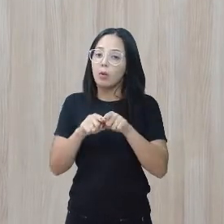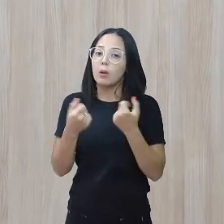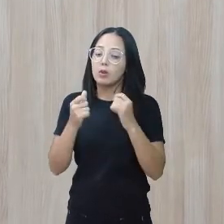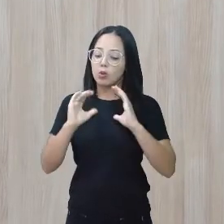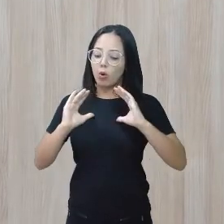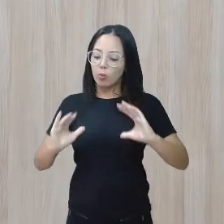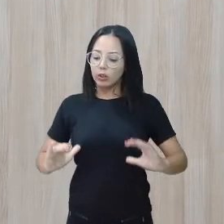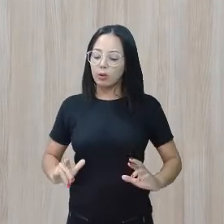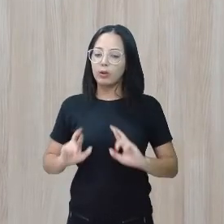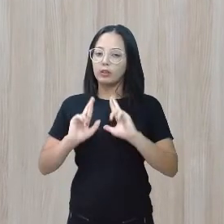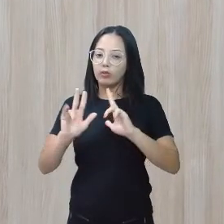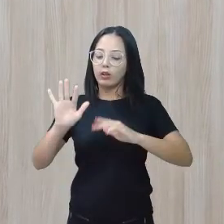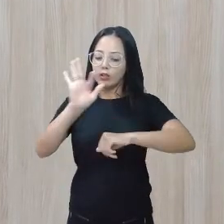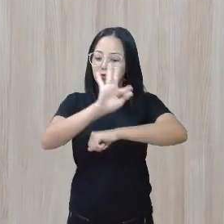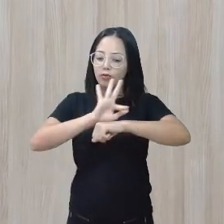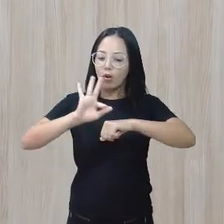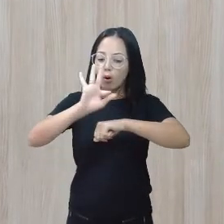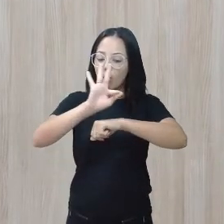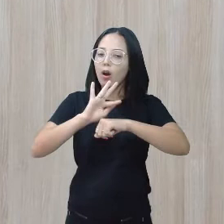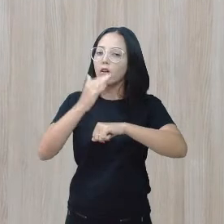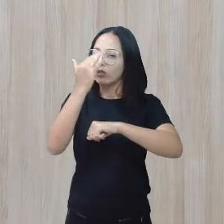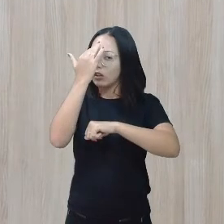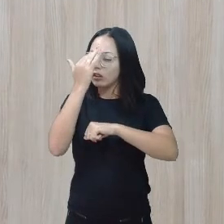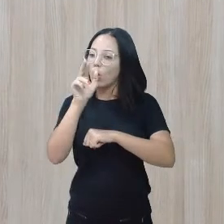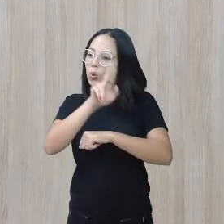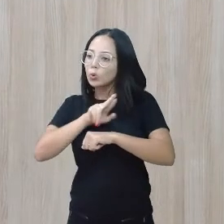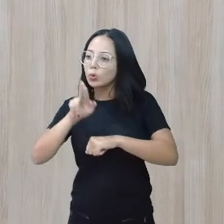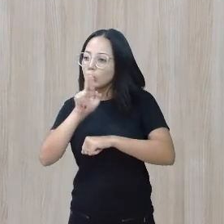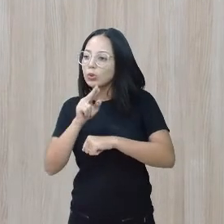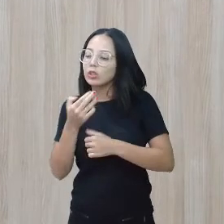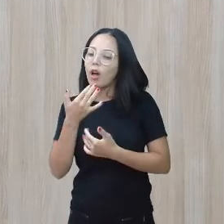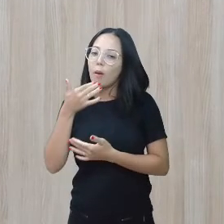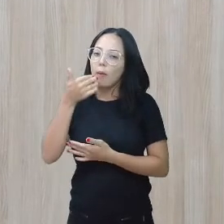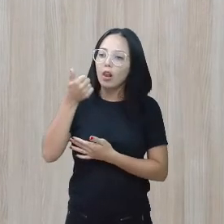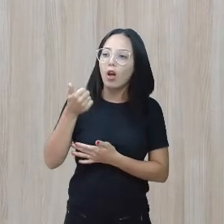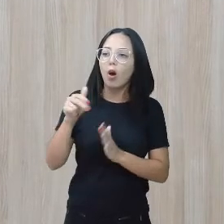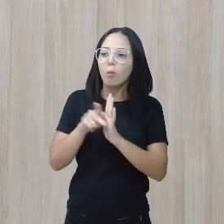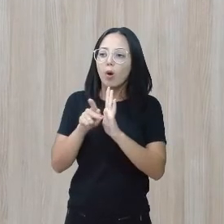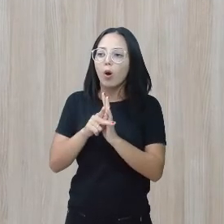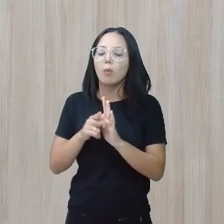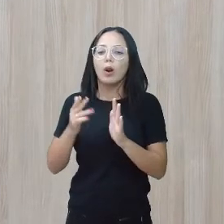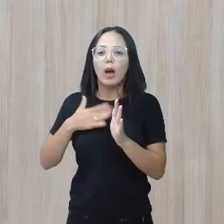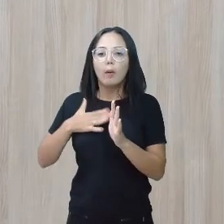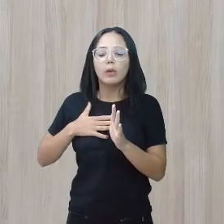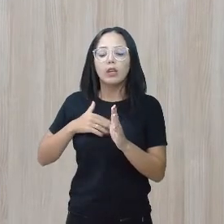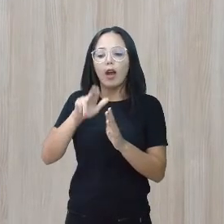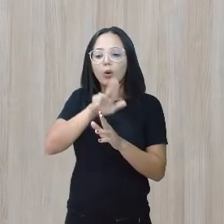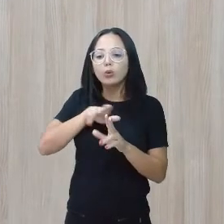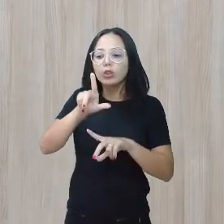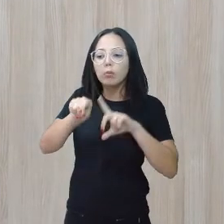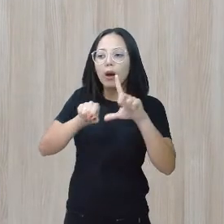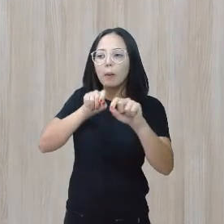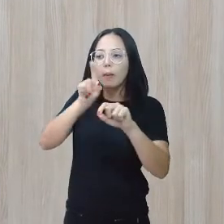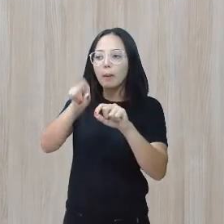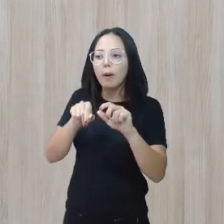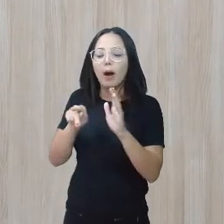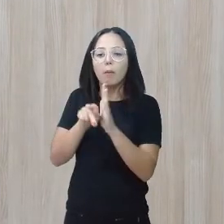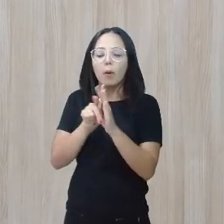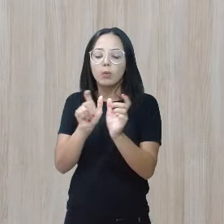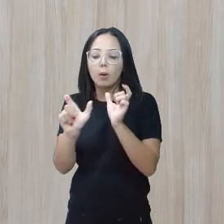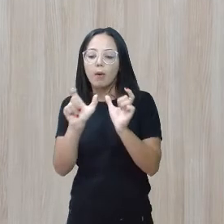ser uma pessoa mais formal, selecionar melhor a minha escolha lexical, ou seja, as palavras que eu